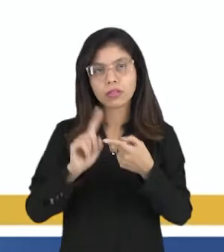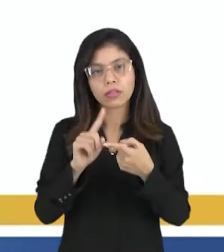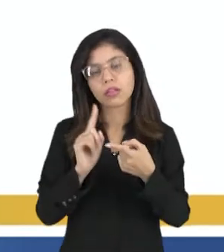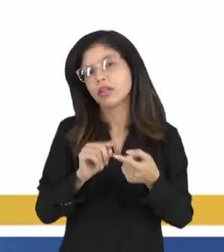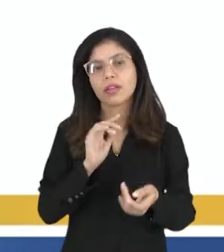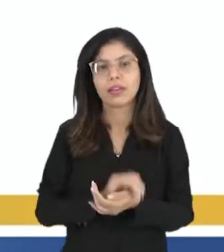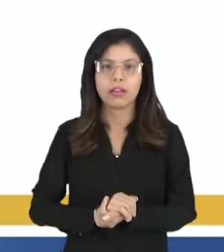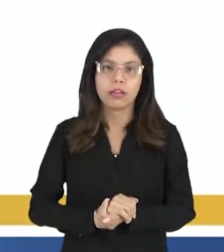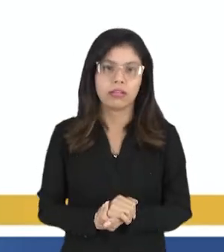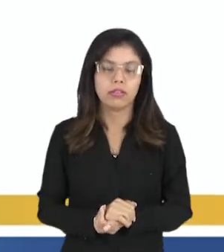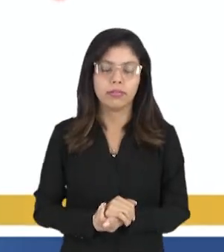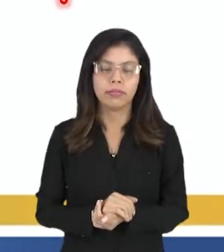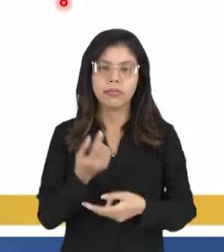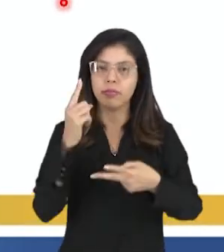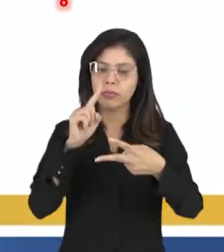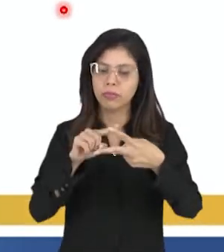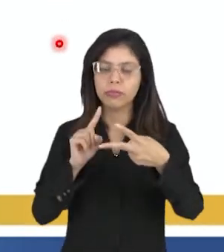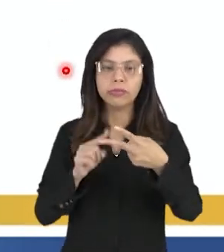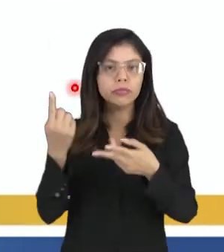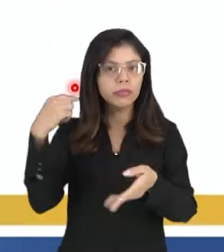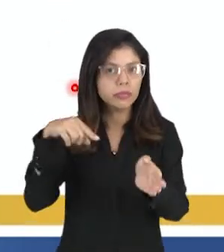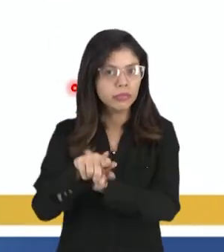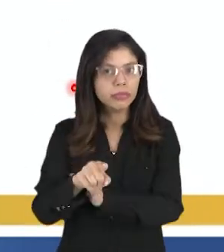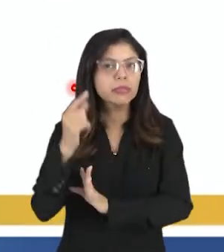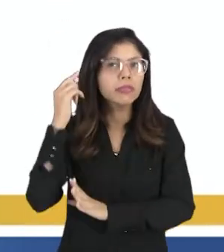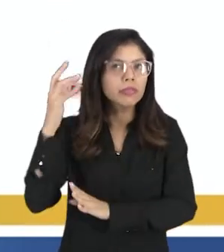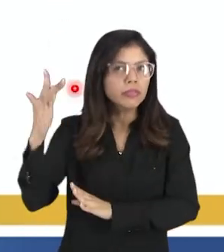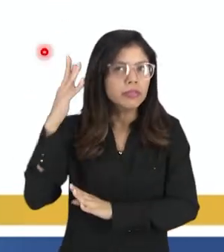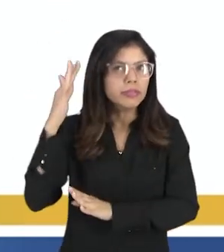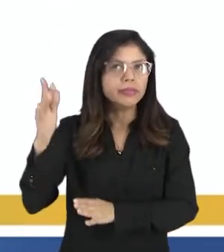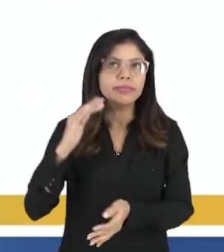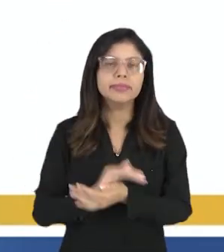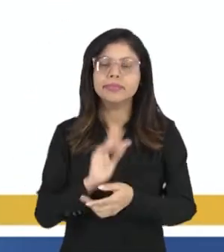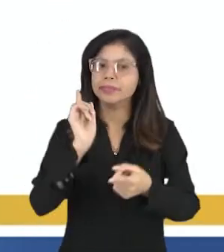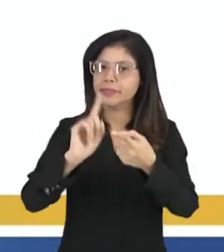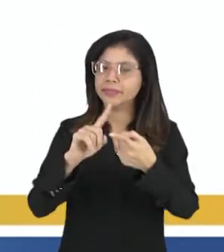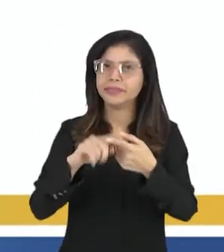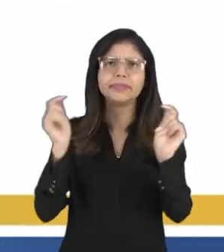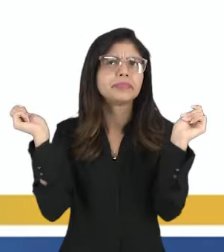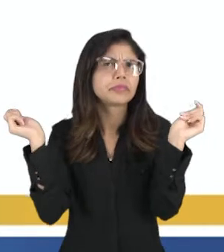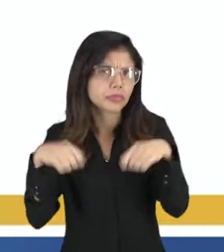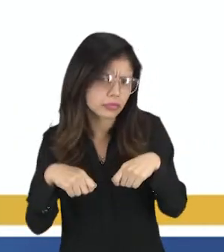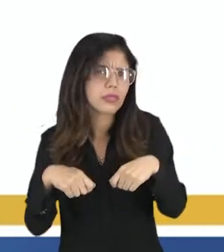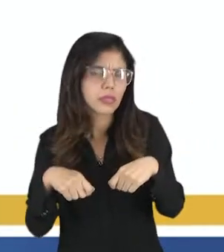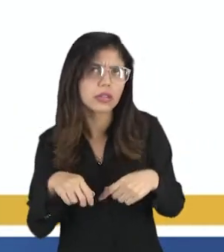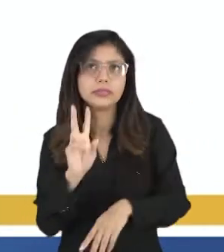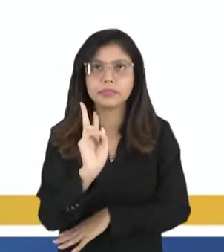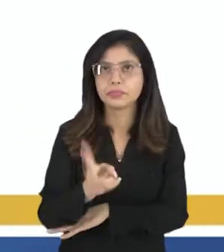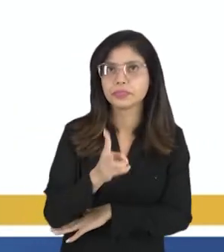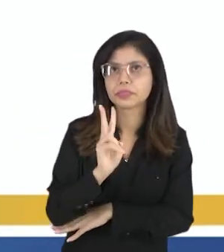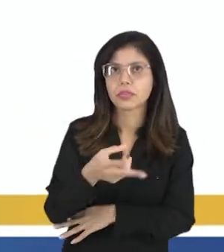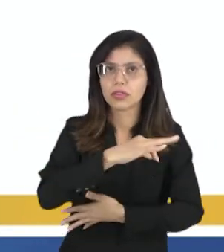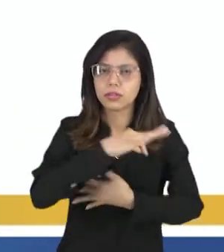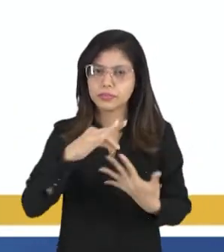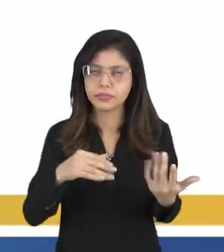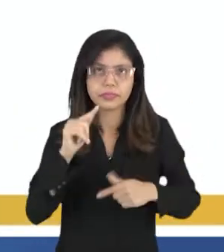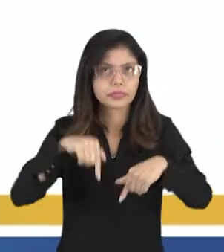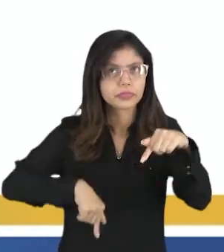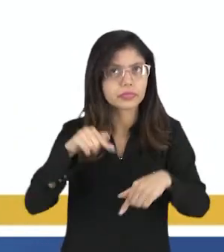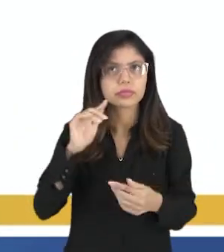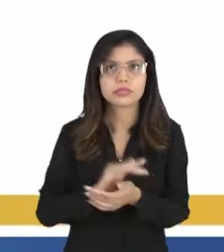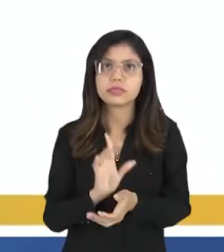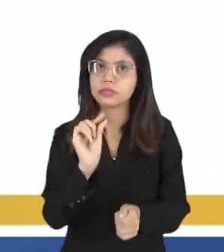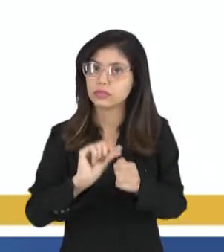primeiro, quero fazer duas perguntas para vocês estarem refletindo. Primeira, é possível um mesmo elemento